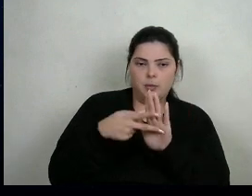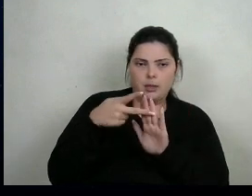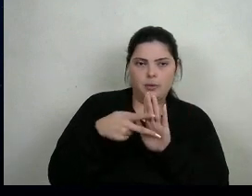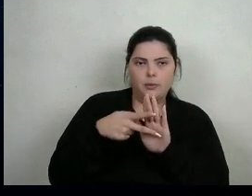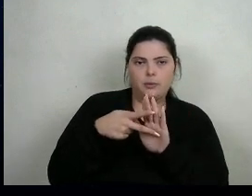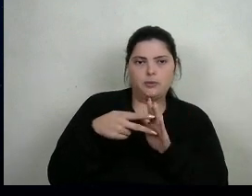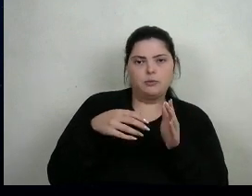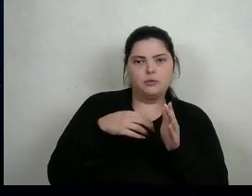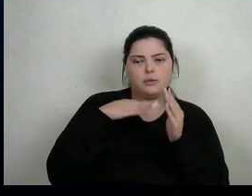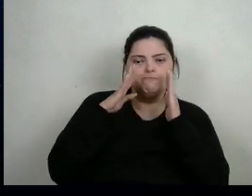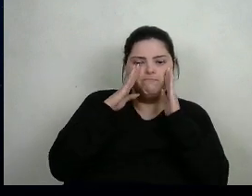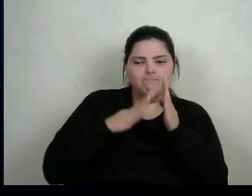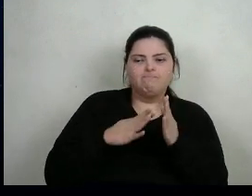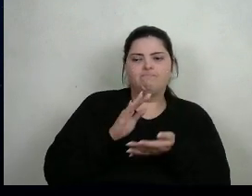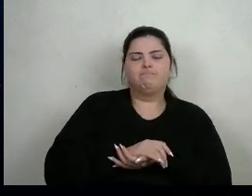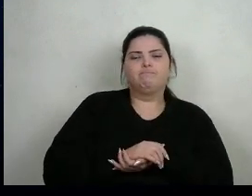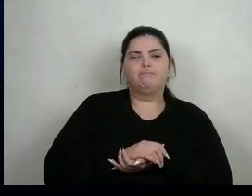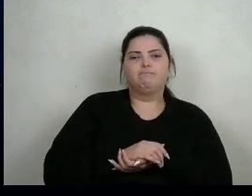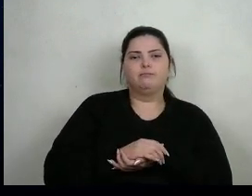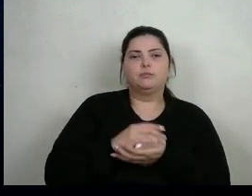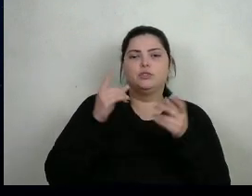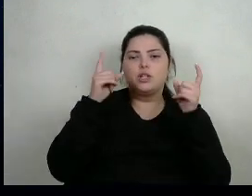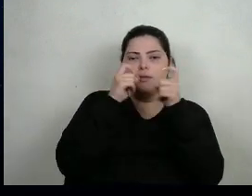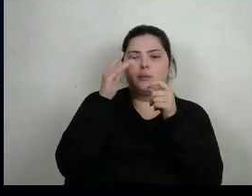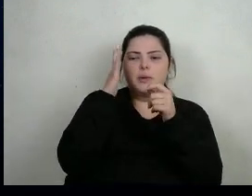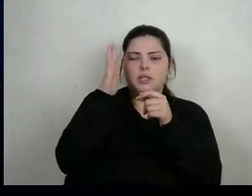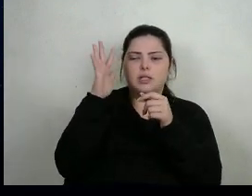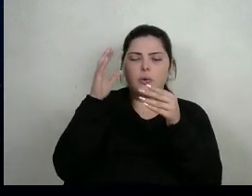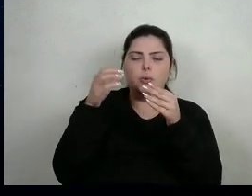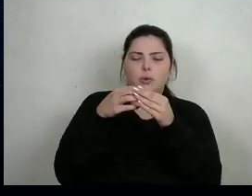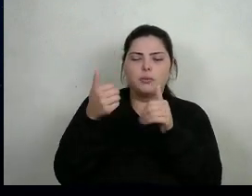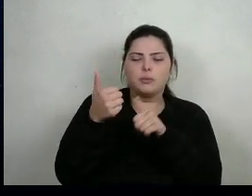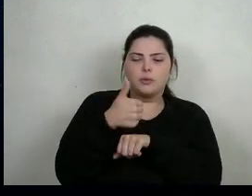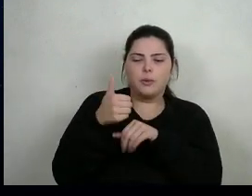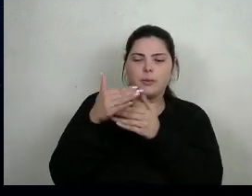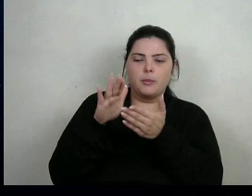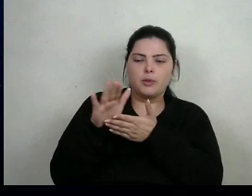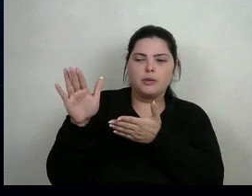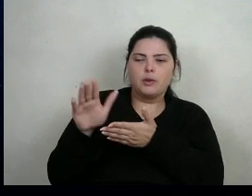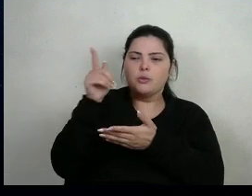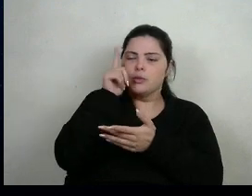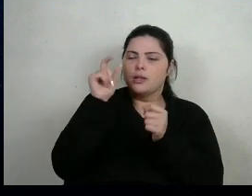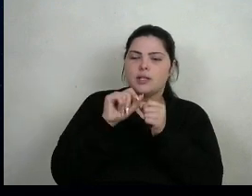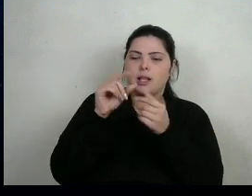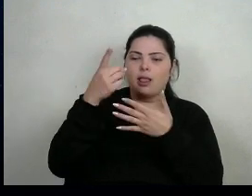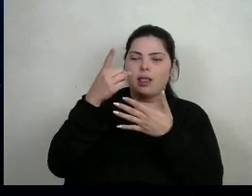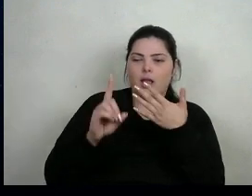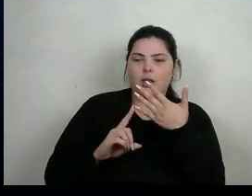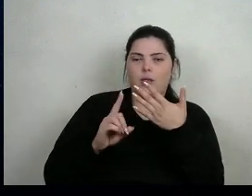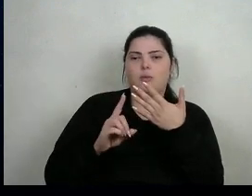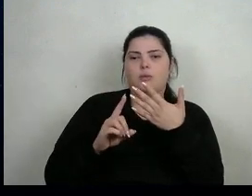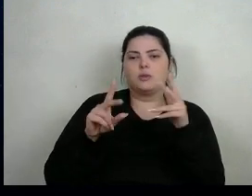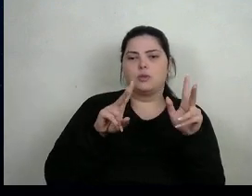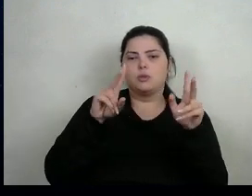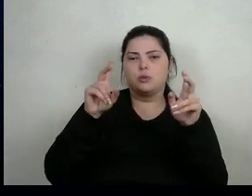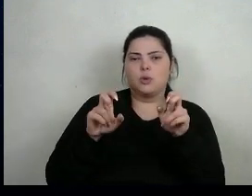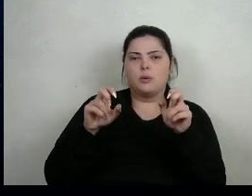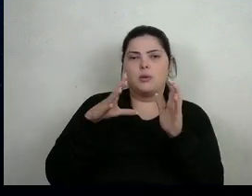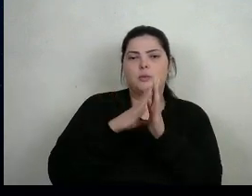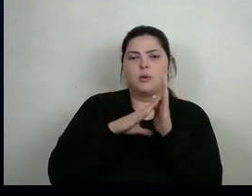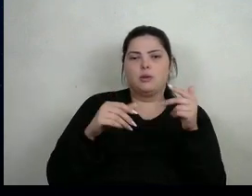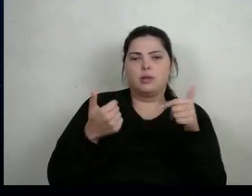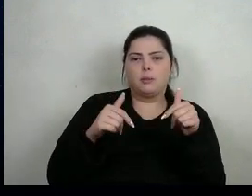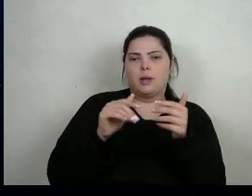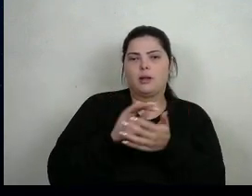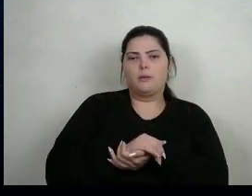mais eficiente porque é difícil imaginar uma equipe produtiva que não produz a dados a respeito do seu modelo de trabalho a respeito da